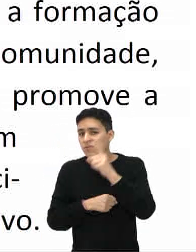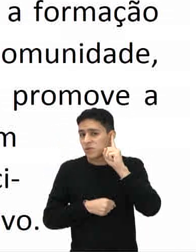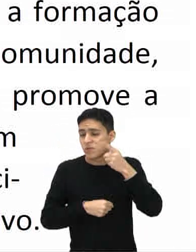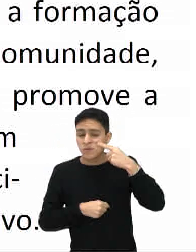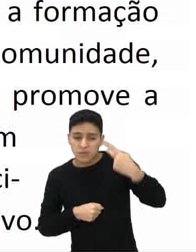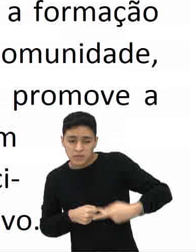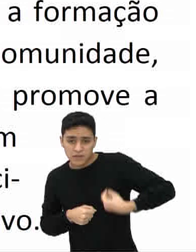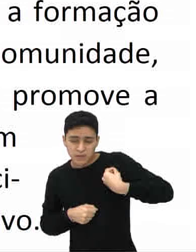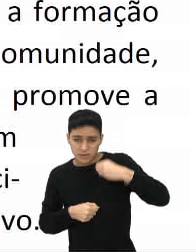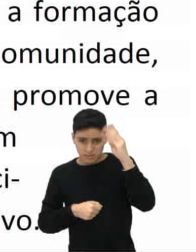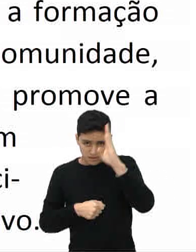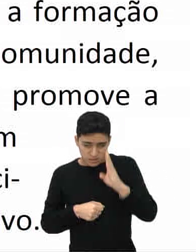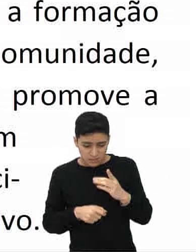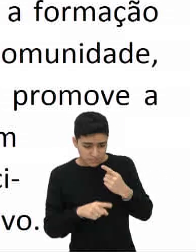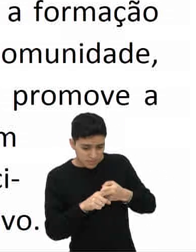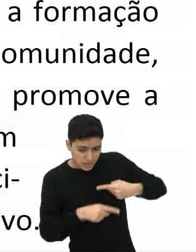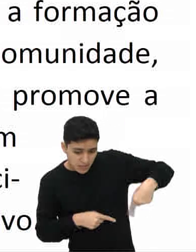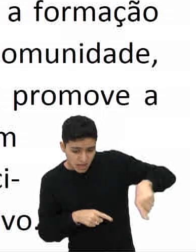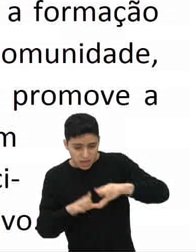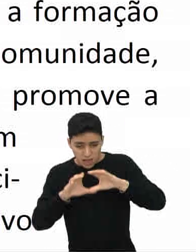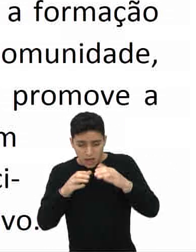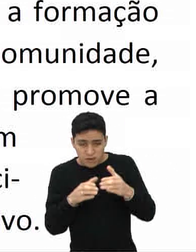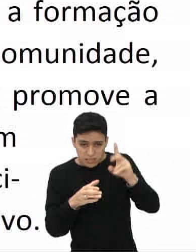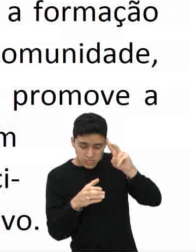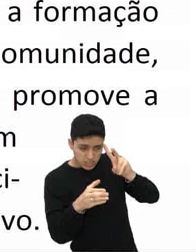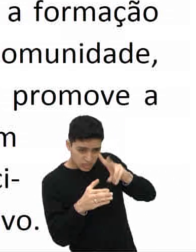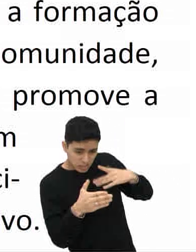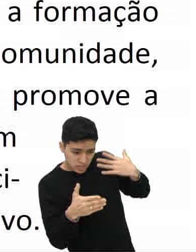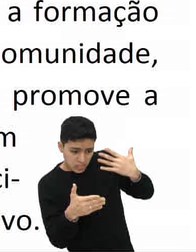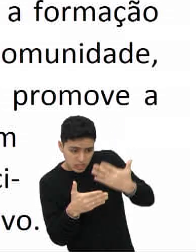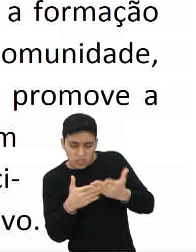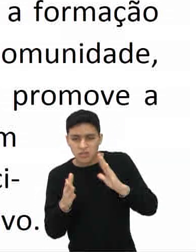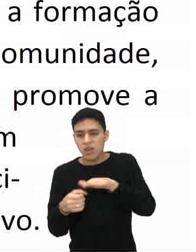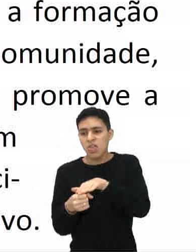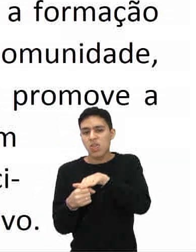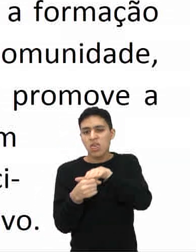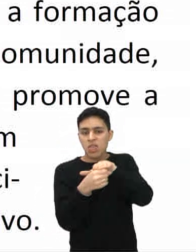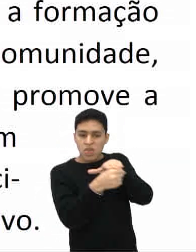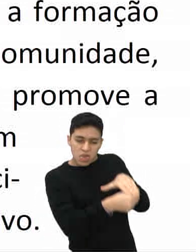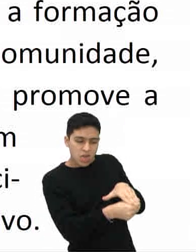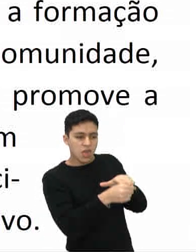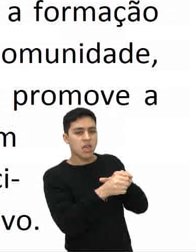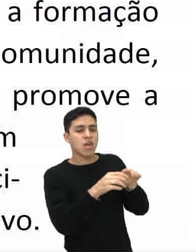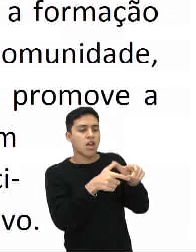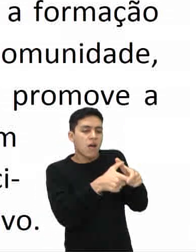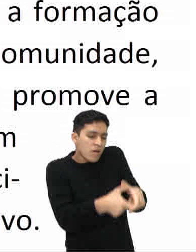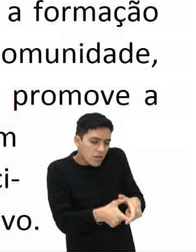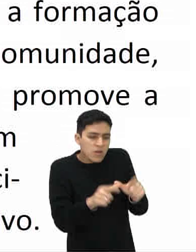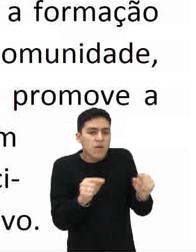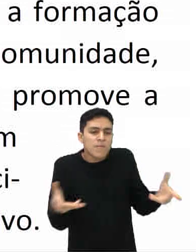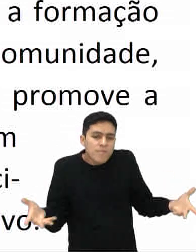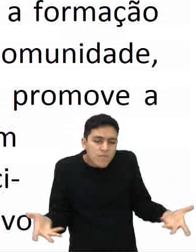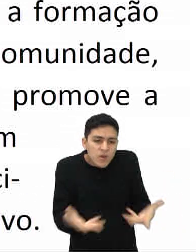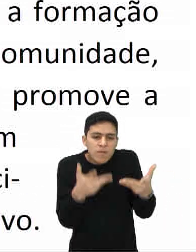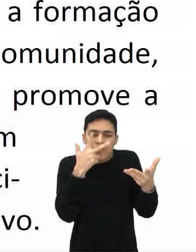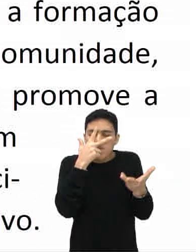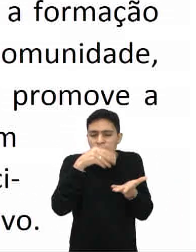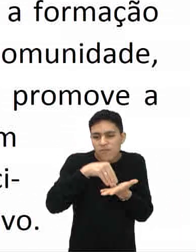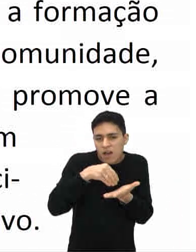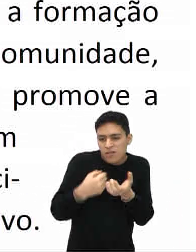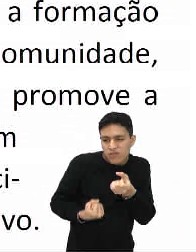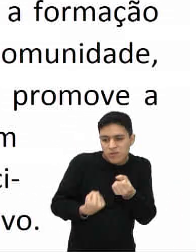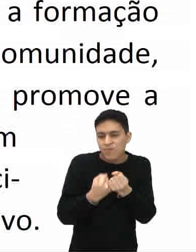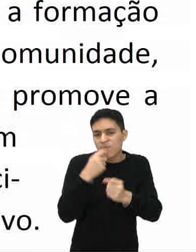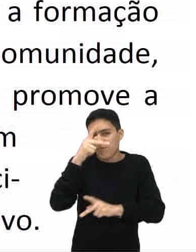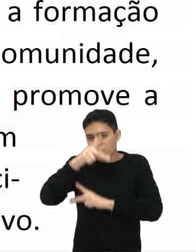Brasil, visto que a comunidade historicamente marginaliza as minorias, o que promove a falta de apoio